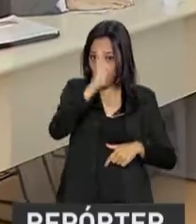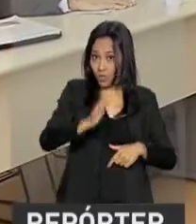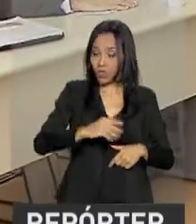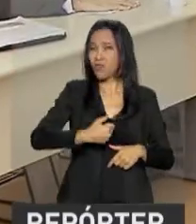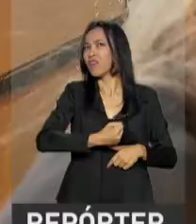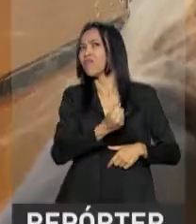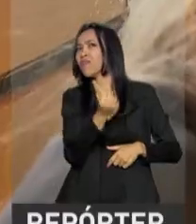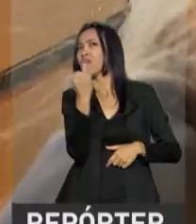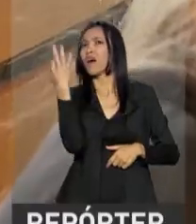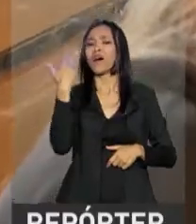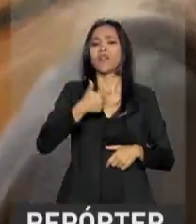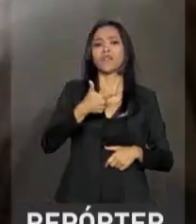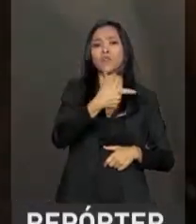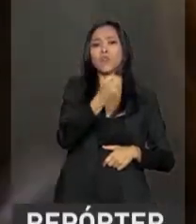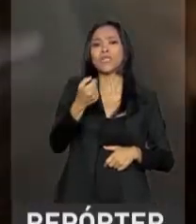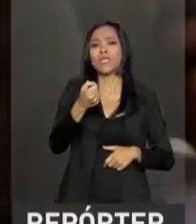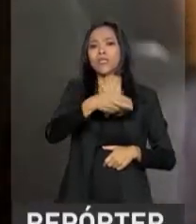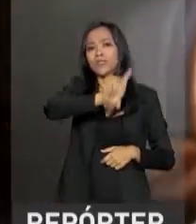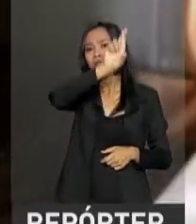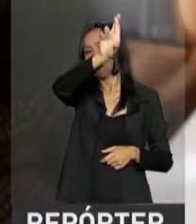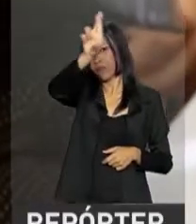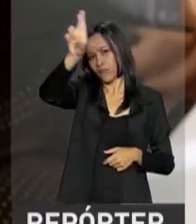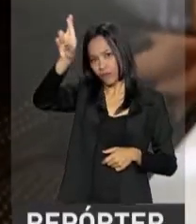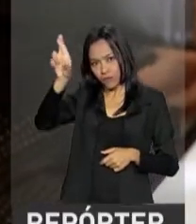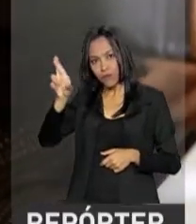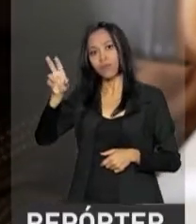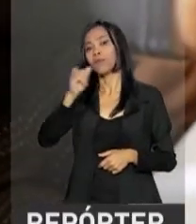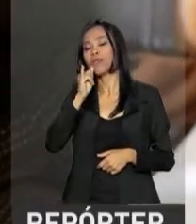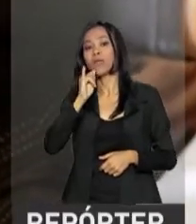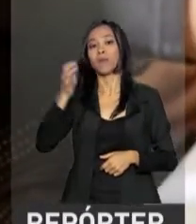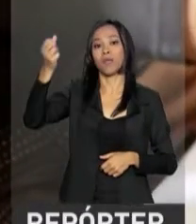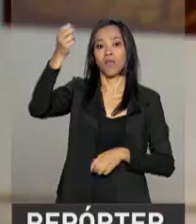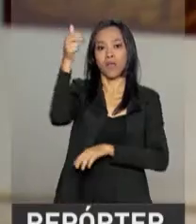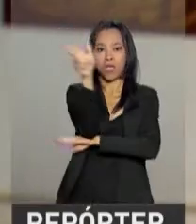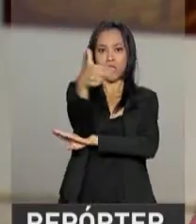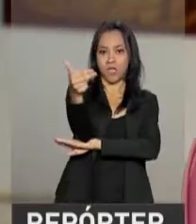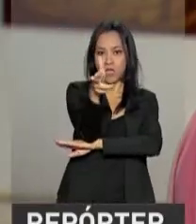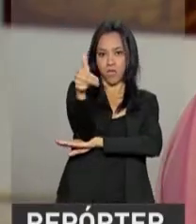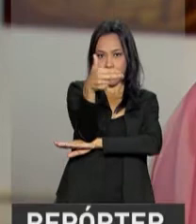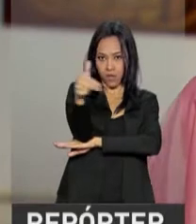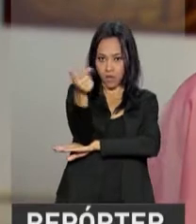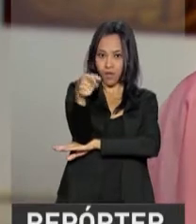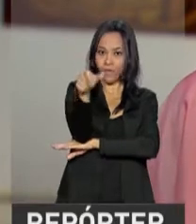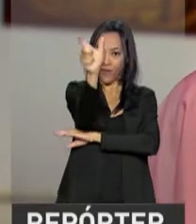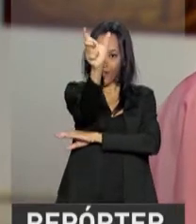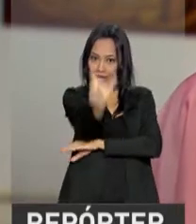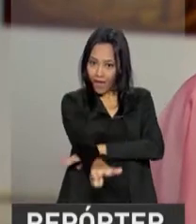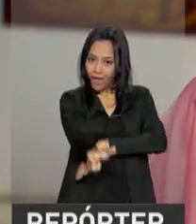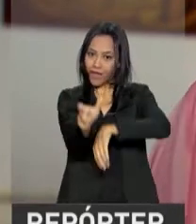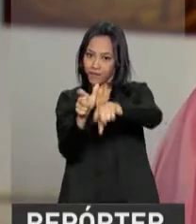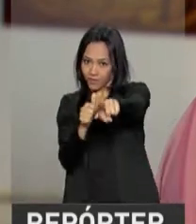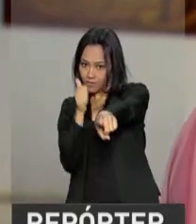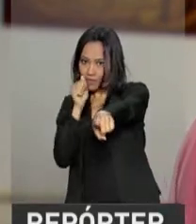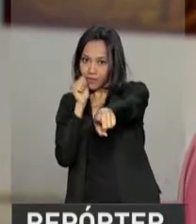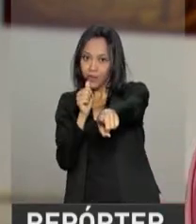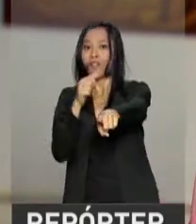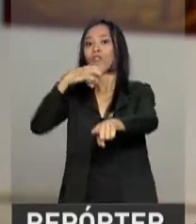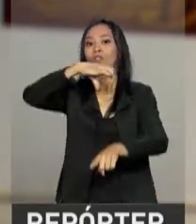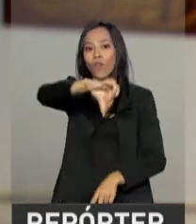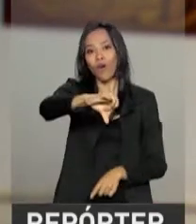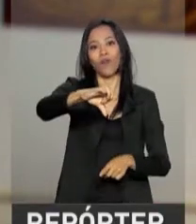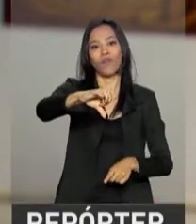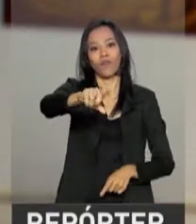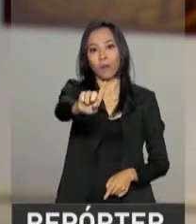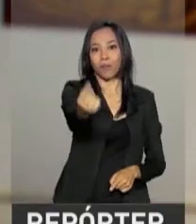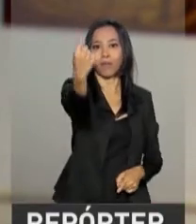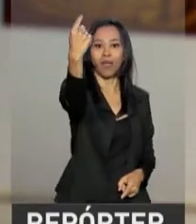de 200 representações no exterior, como embaixadas e consulados. A madrinha da turma, que tem 9 mulheres, foi